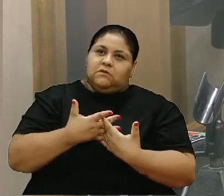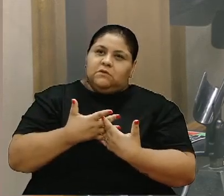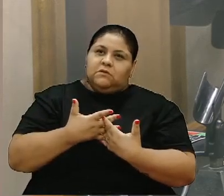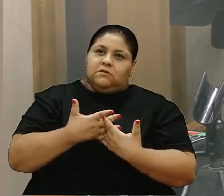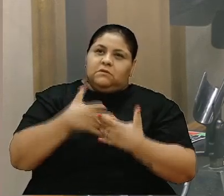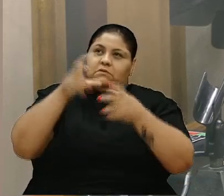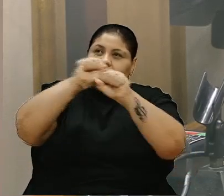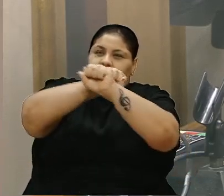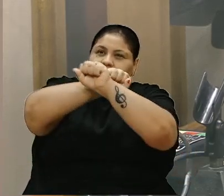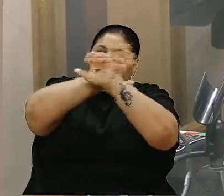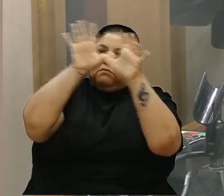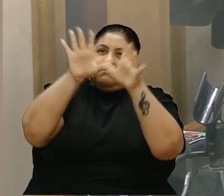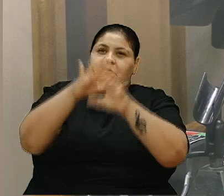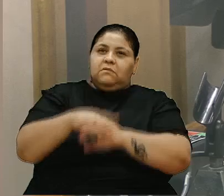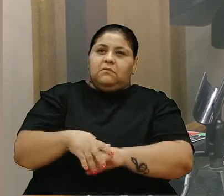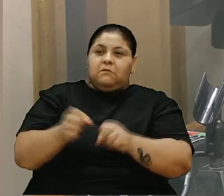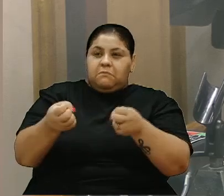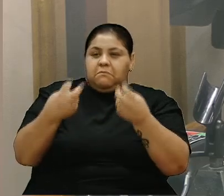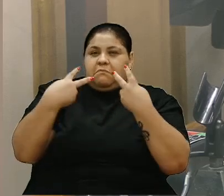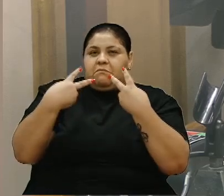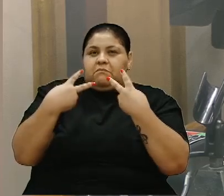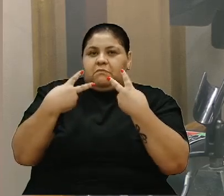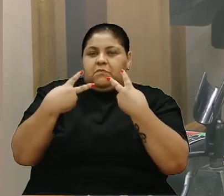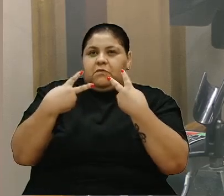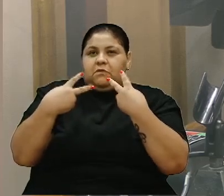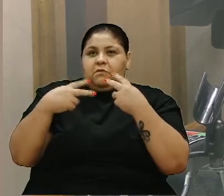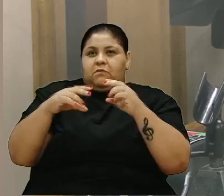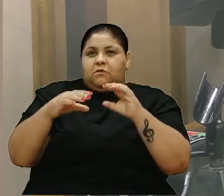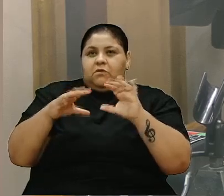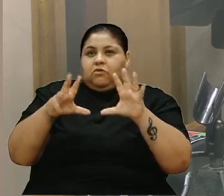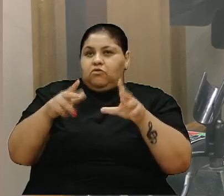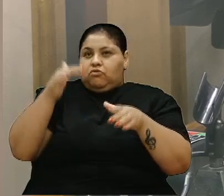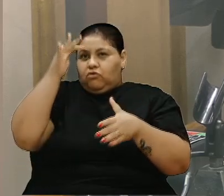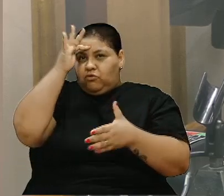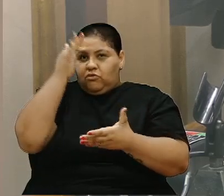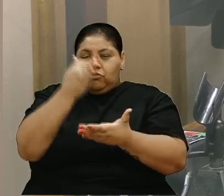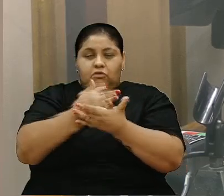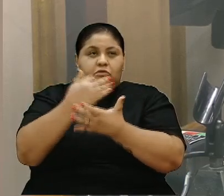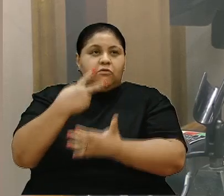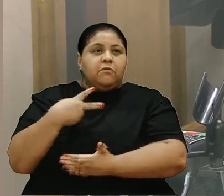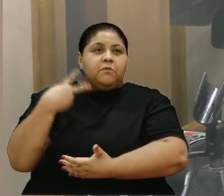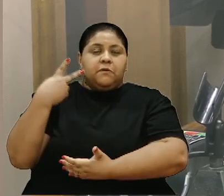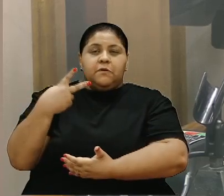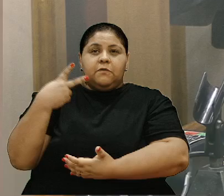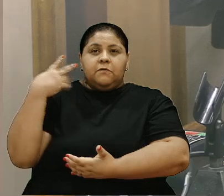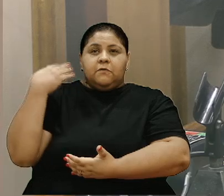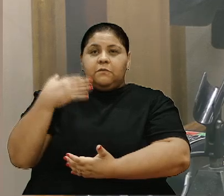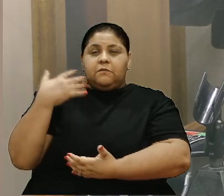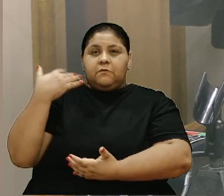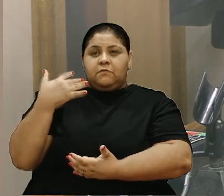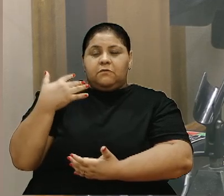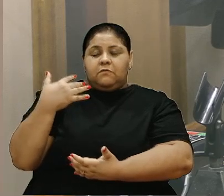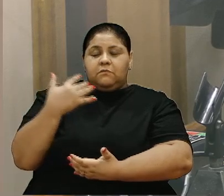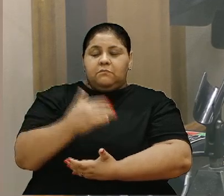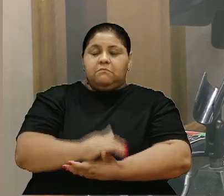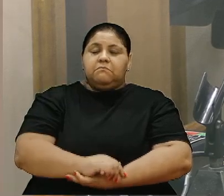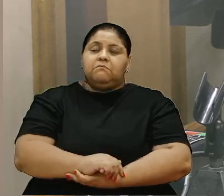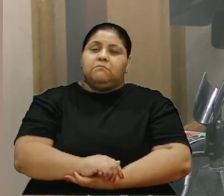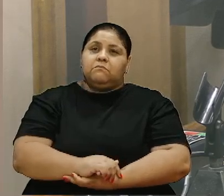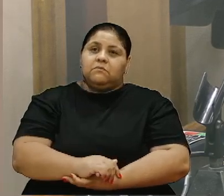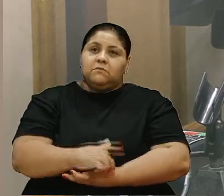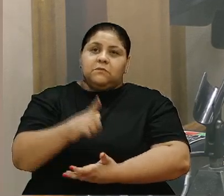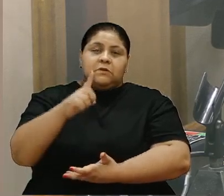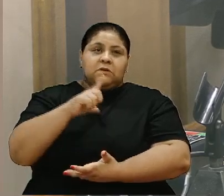claro a minha percepção sobre todas as crenças, né? Enquanto a vereadora Andressa Marques falou que não é